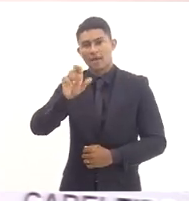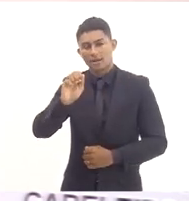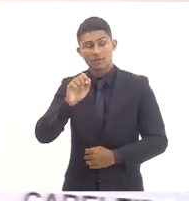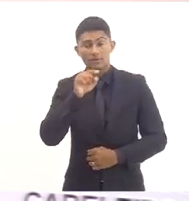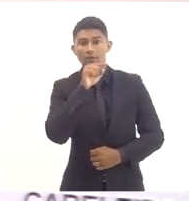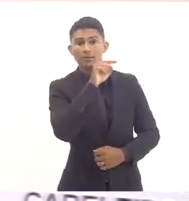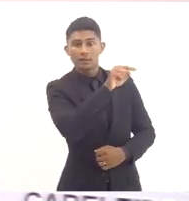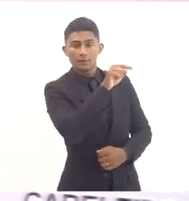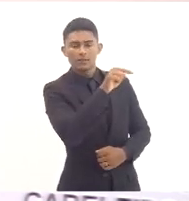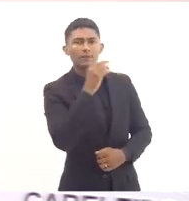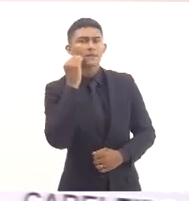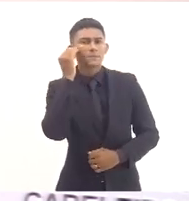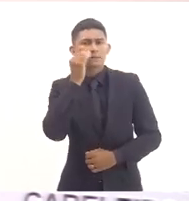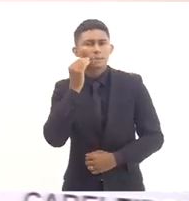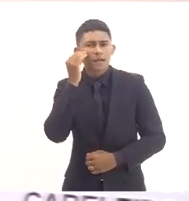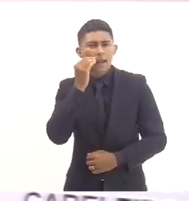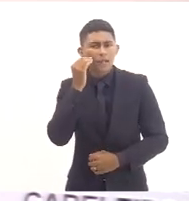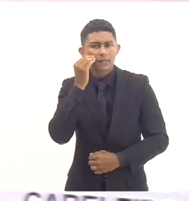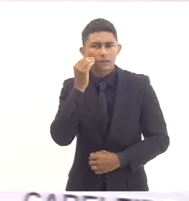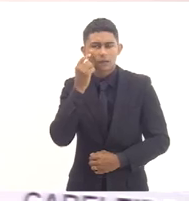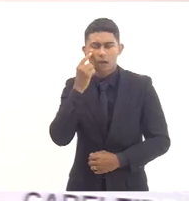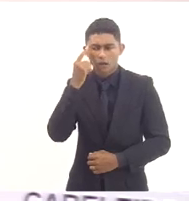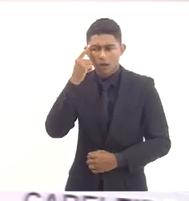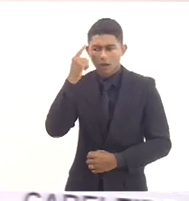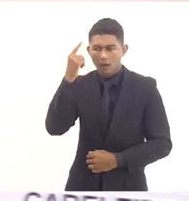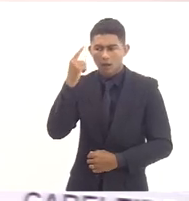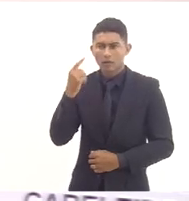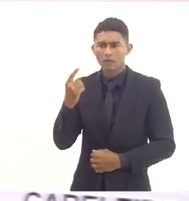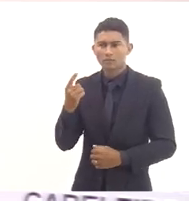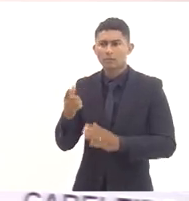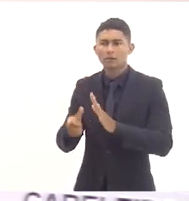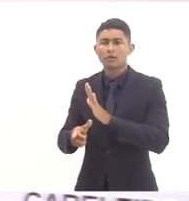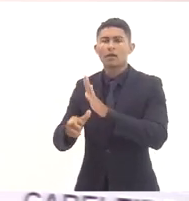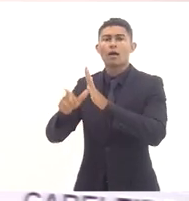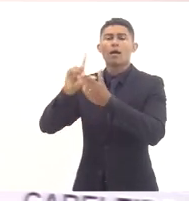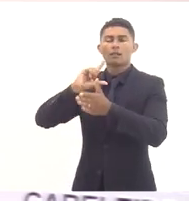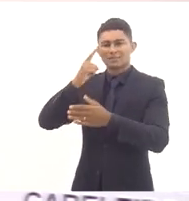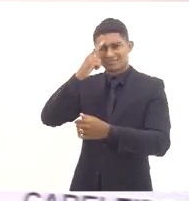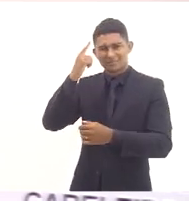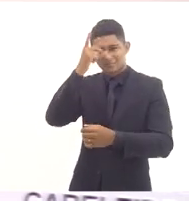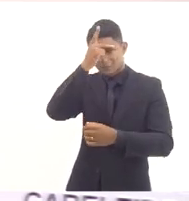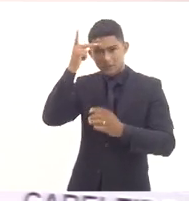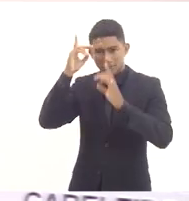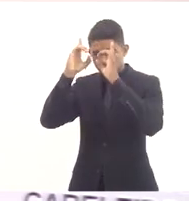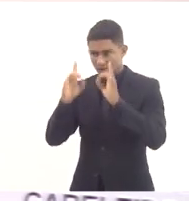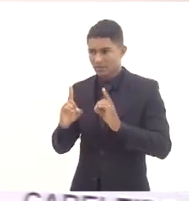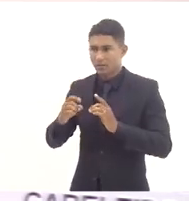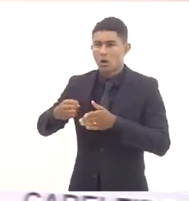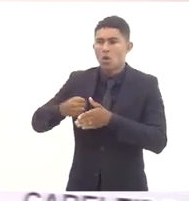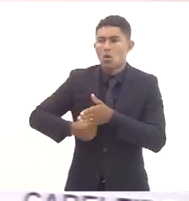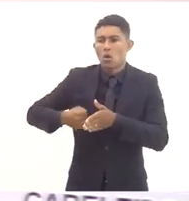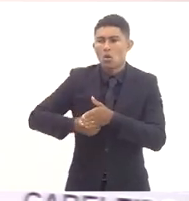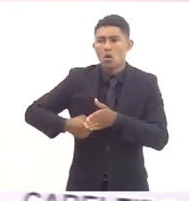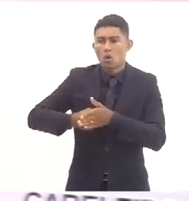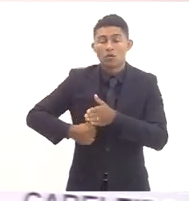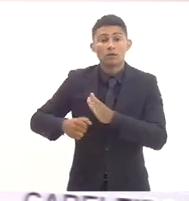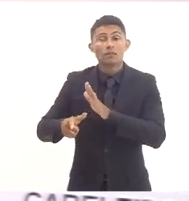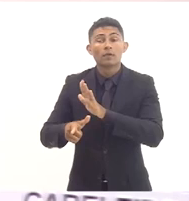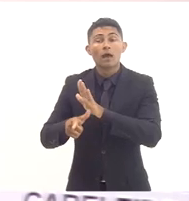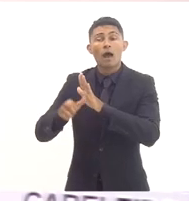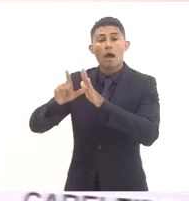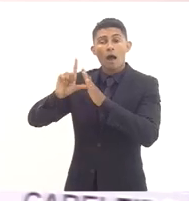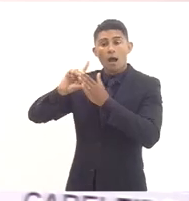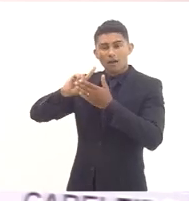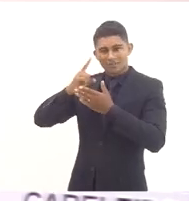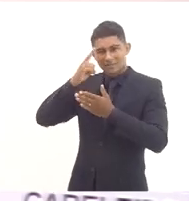experiência pré década de Luta pelos direitos da pessoa com deficiência pré Ano Internacional da pessoa